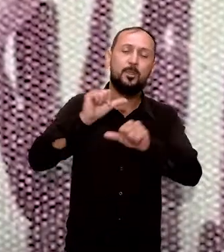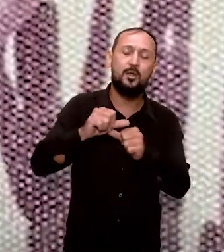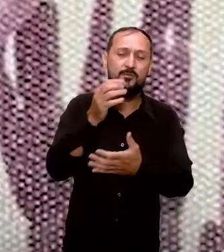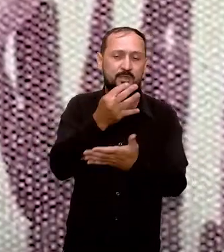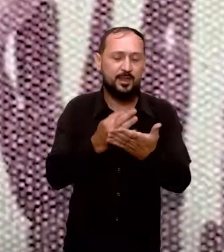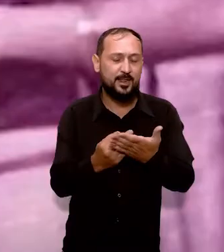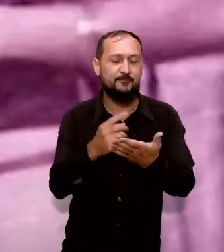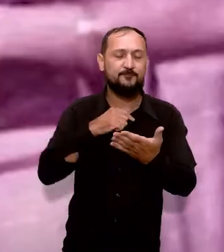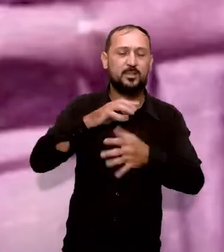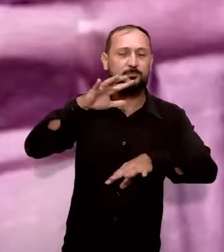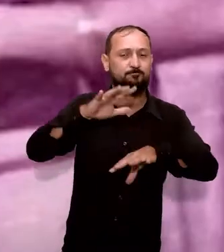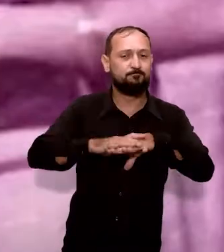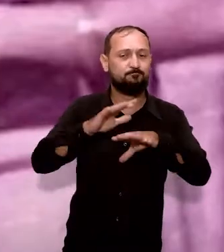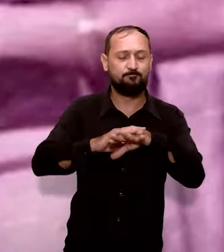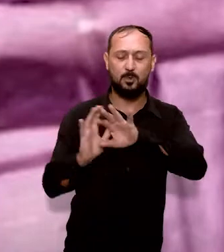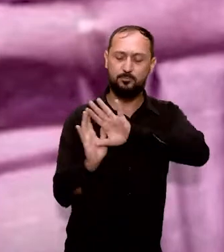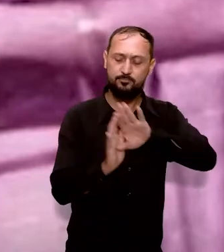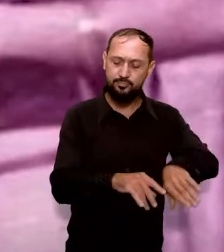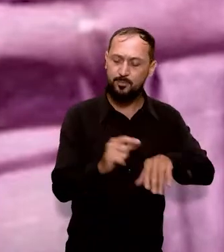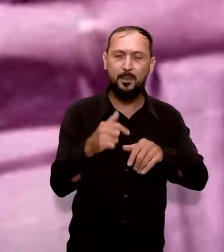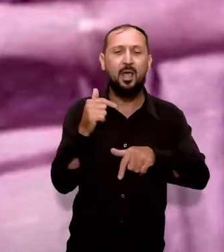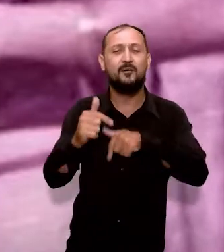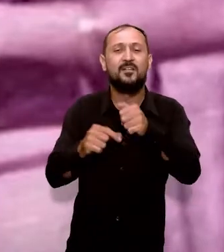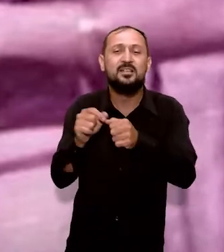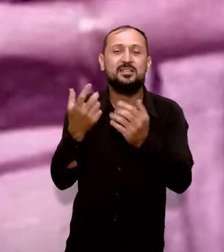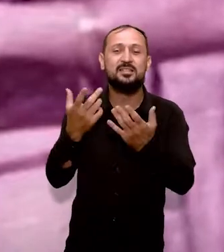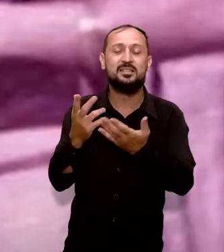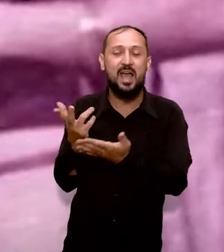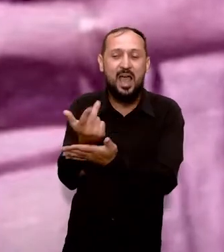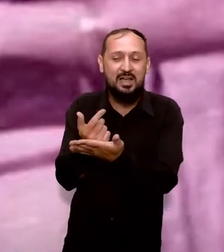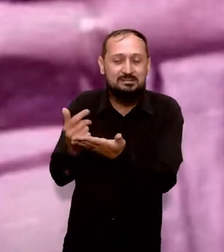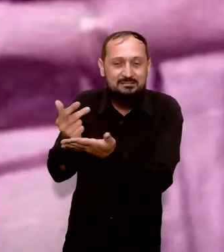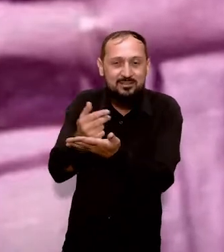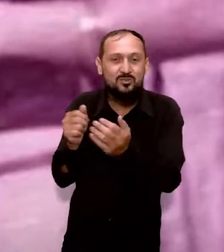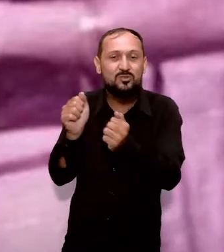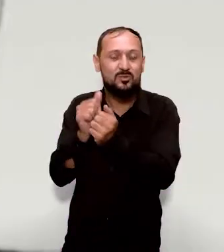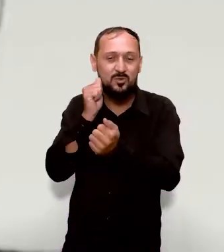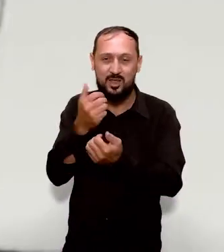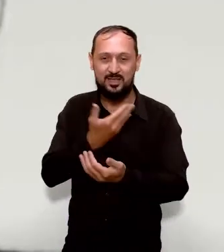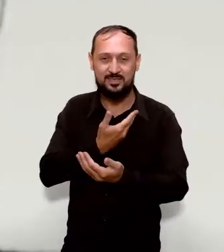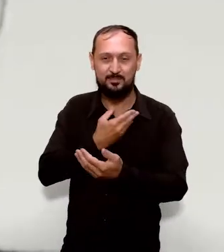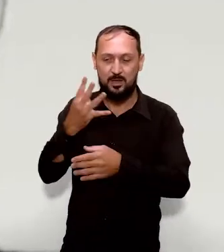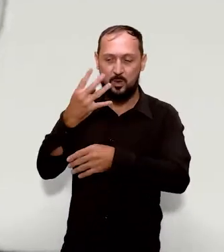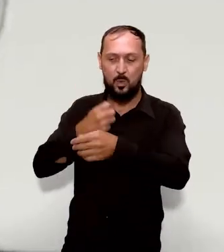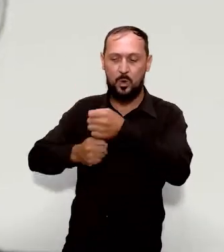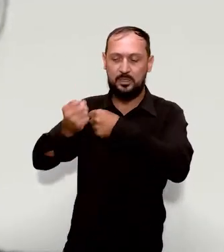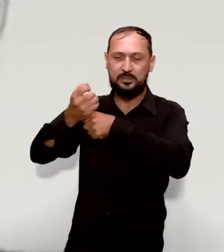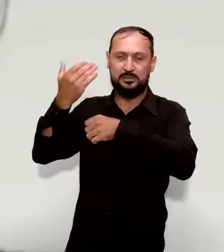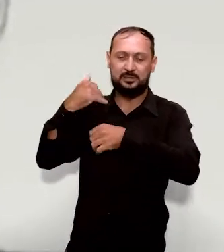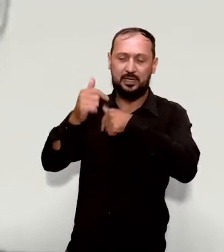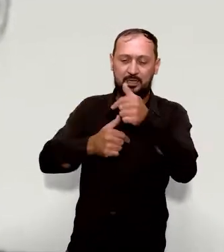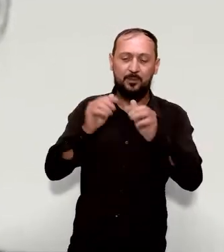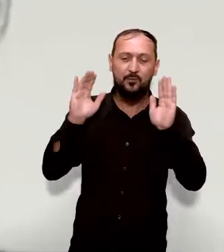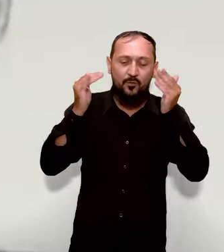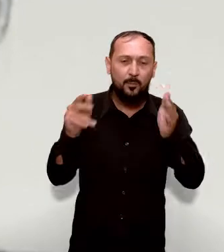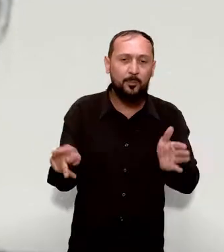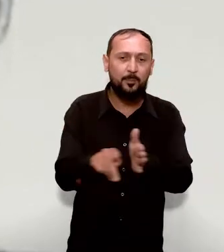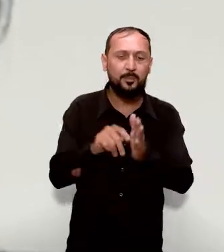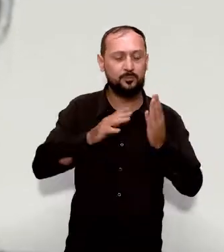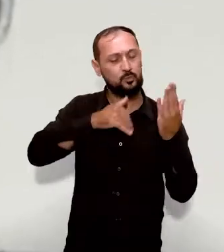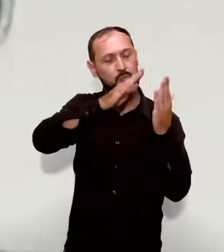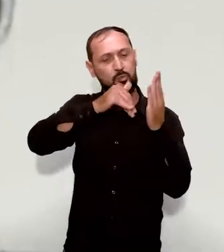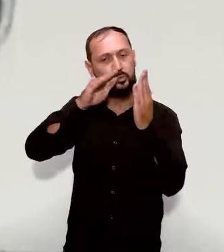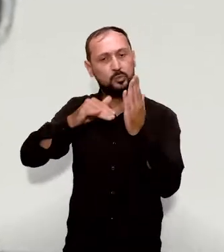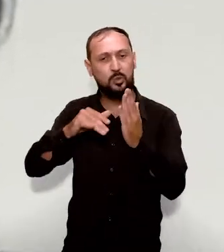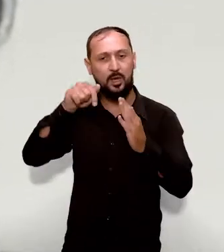quando trocava tarefas de matemática por de educação artística com as amigas. Há mais de 40 anos atua na